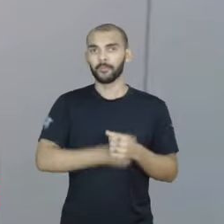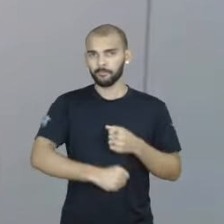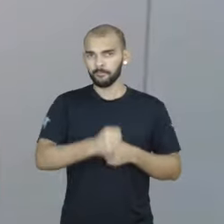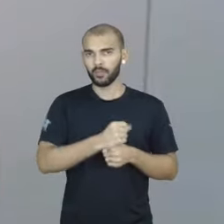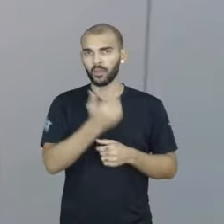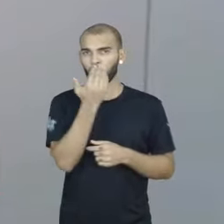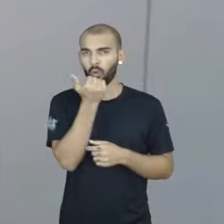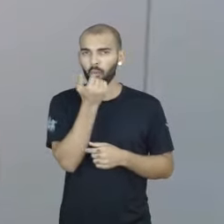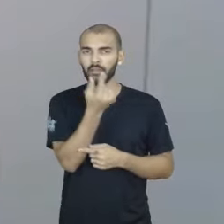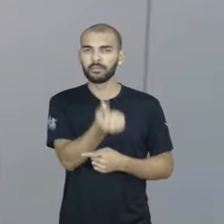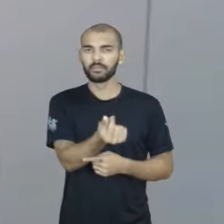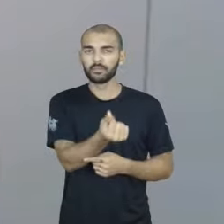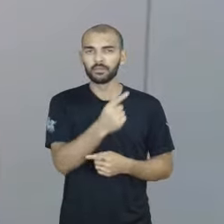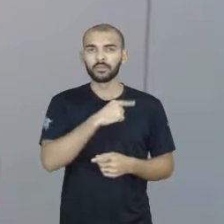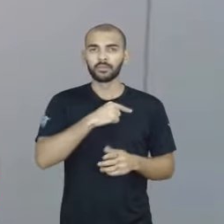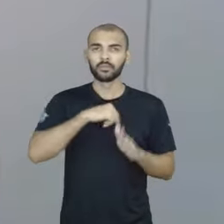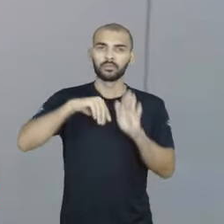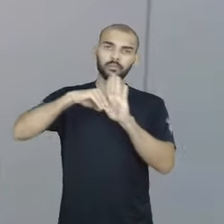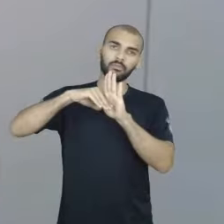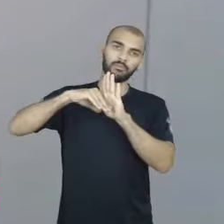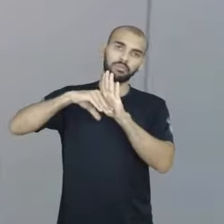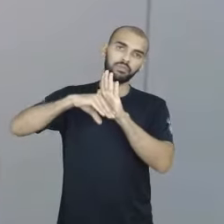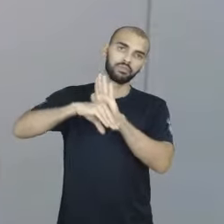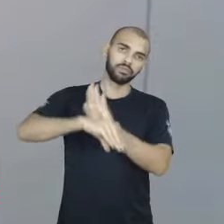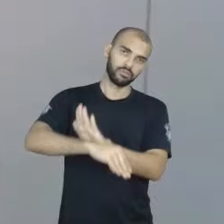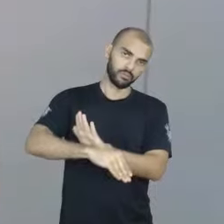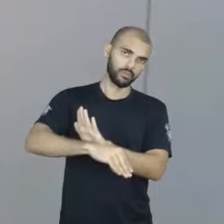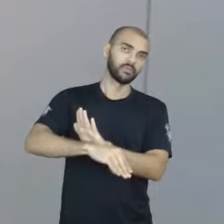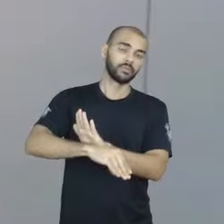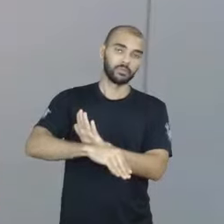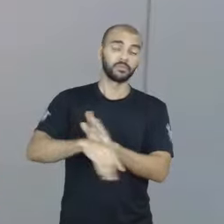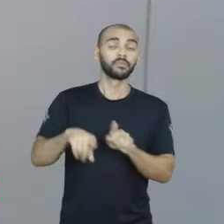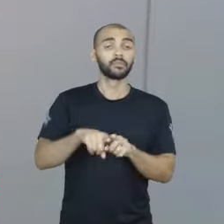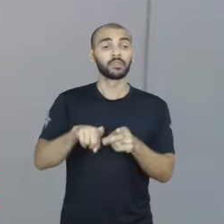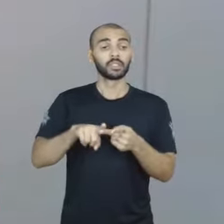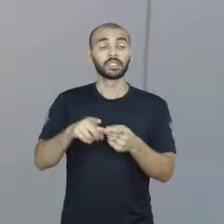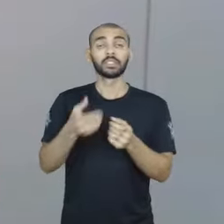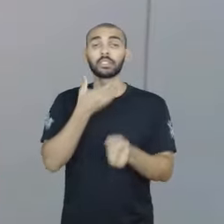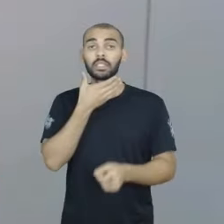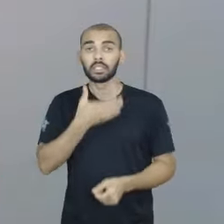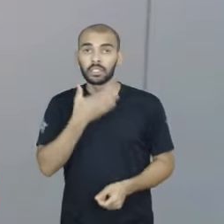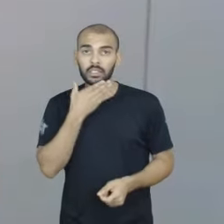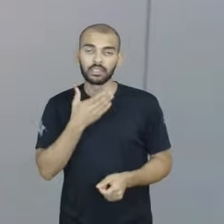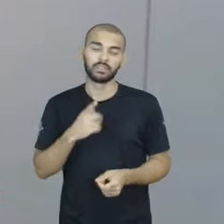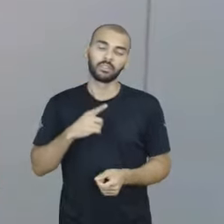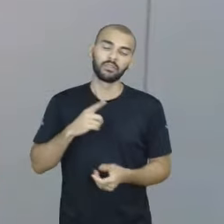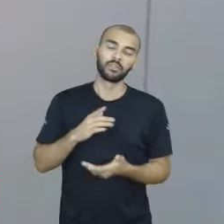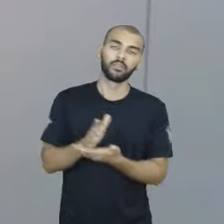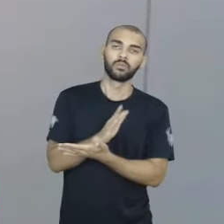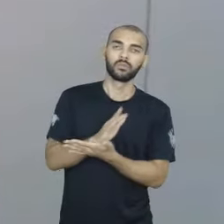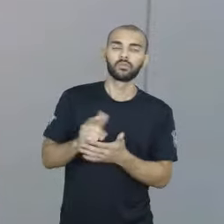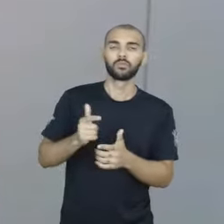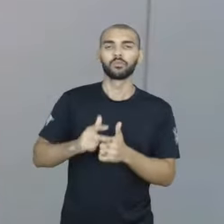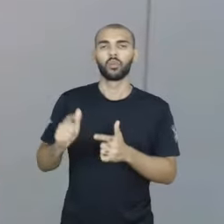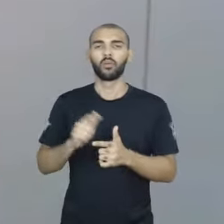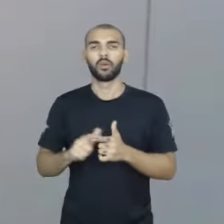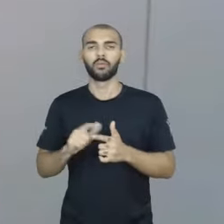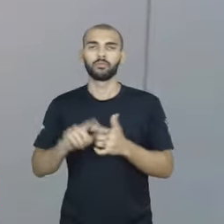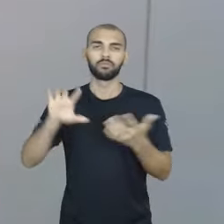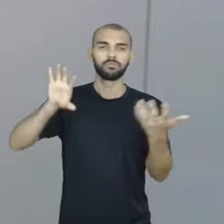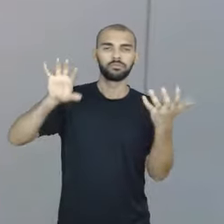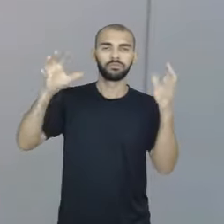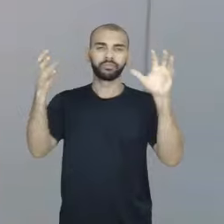alimentos ao longo do ano teve uma queda expressiva. No final do ano, devido a problemas climáticos, nós tivemos uma